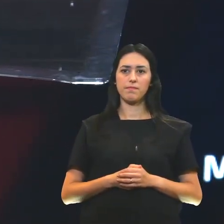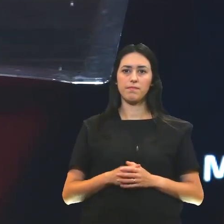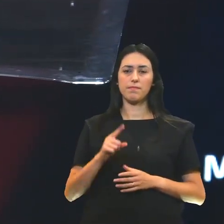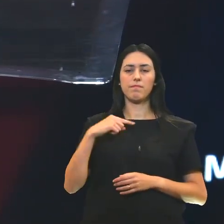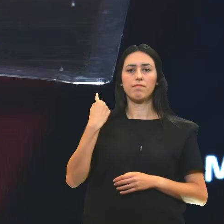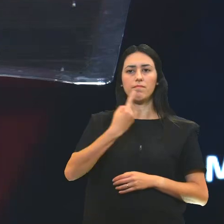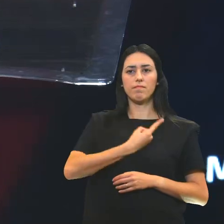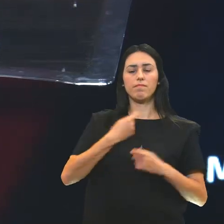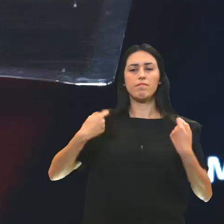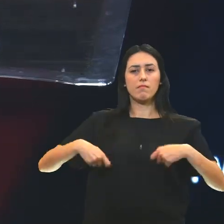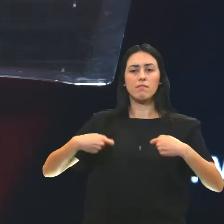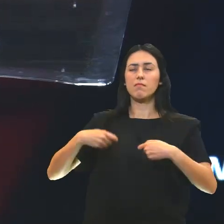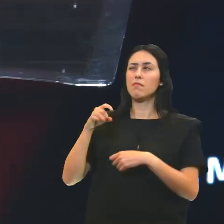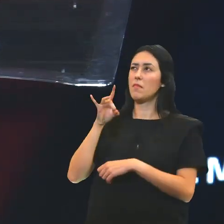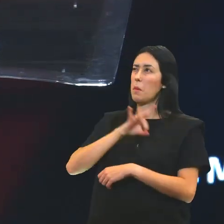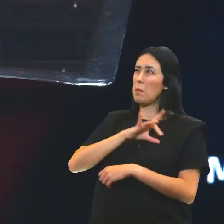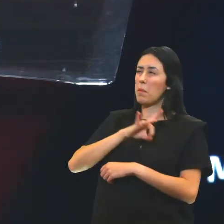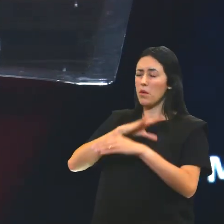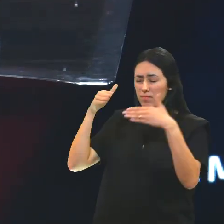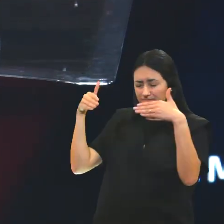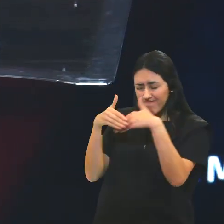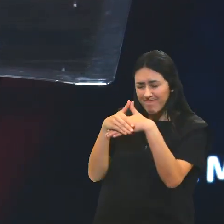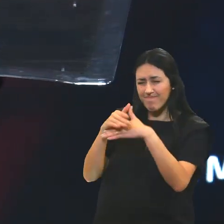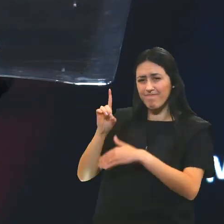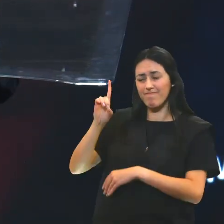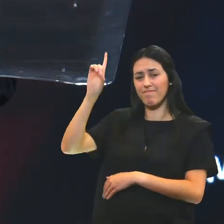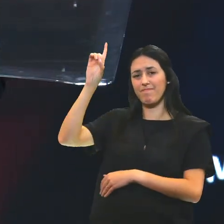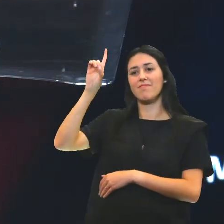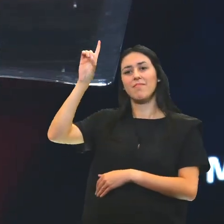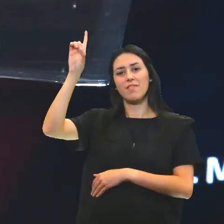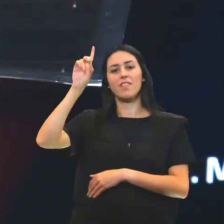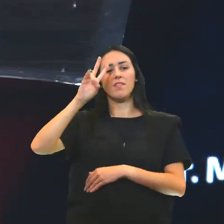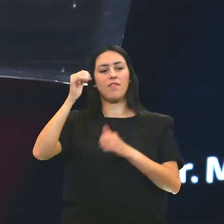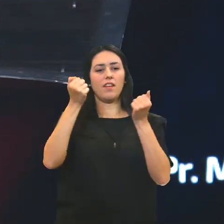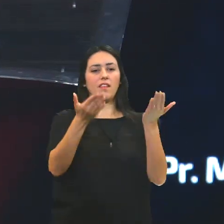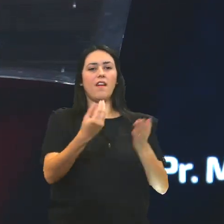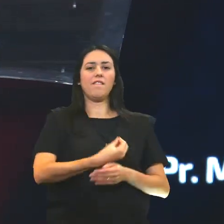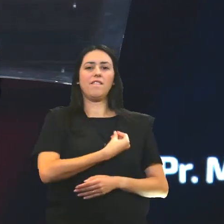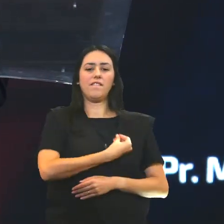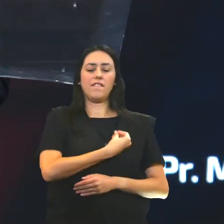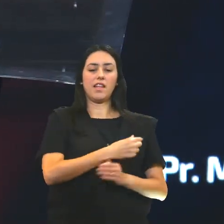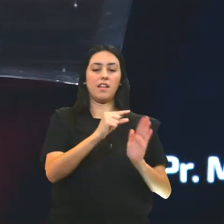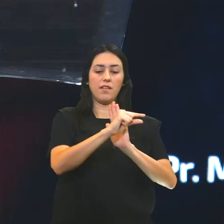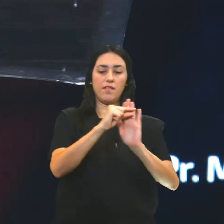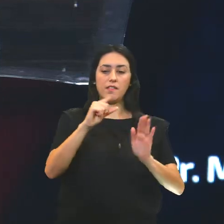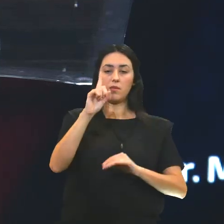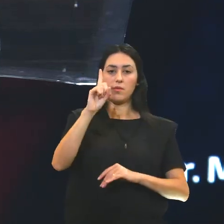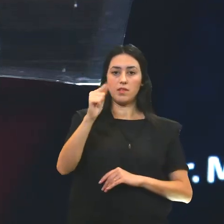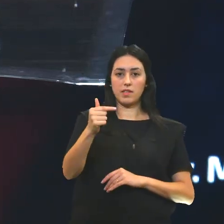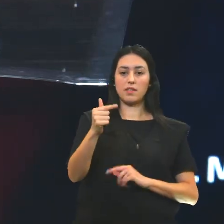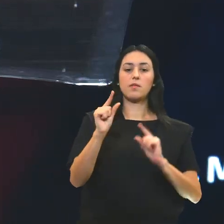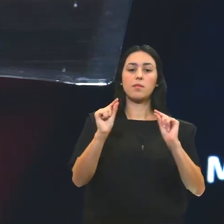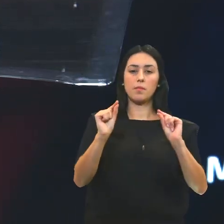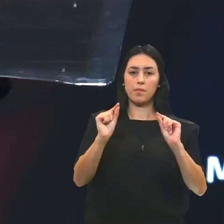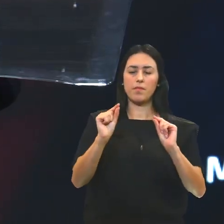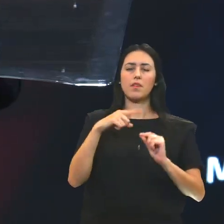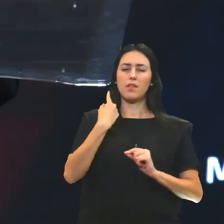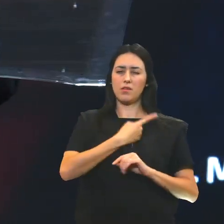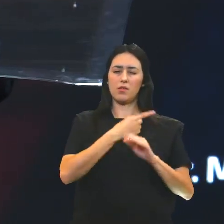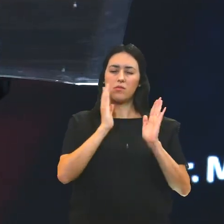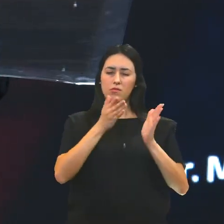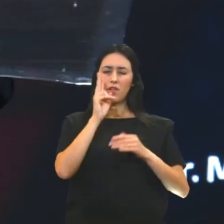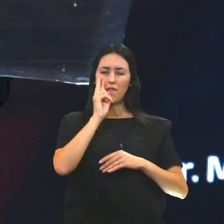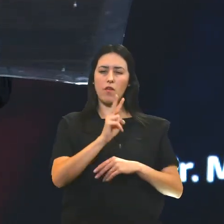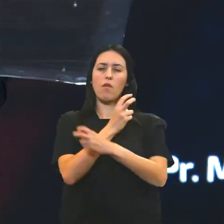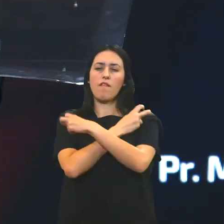O temor de Deus gera vida. Versículo 17 nessa nossa história. Olha só. Nós vimos que o faraó mandou as